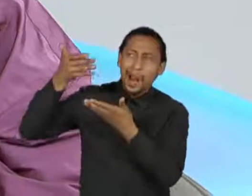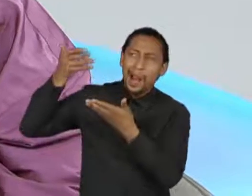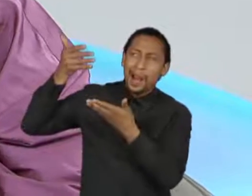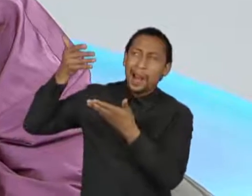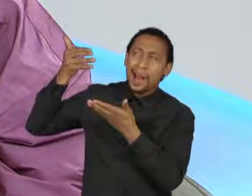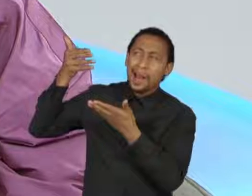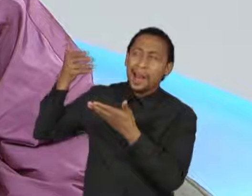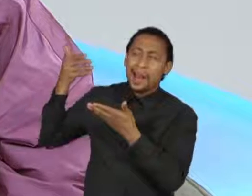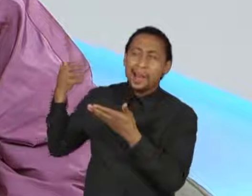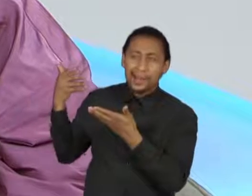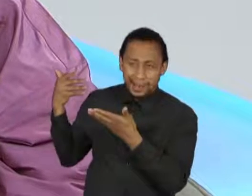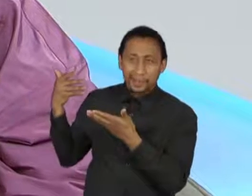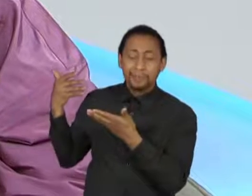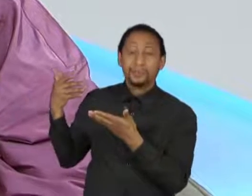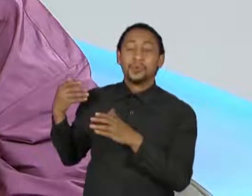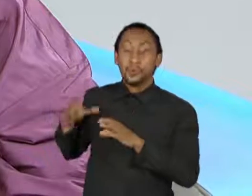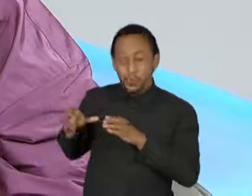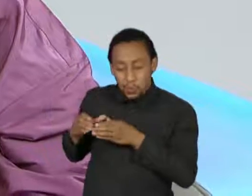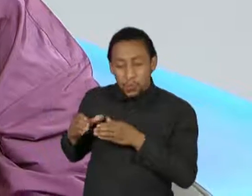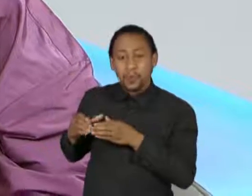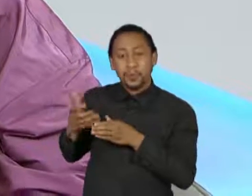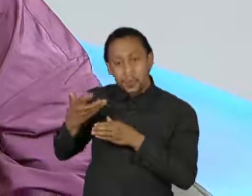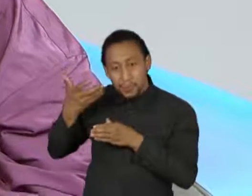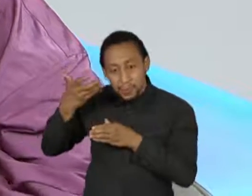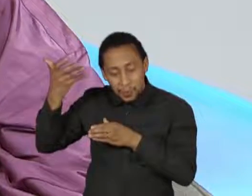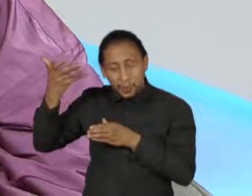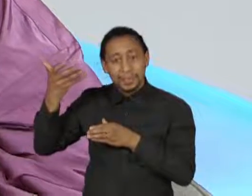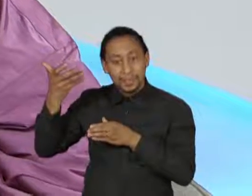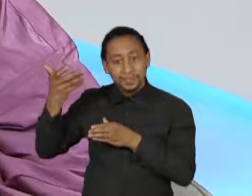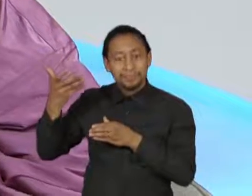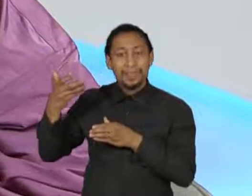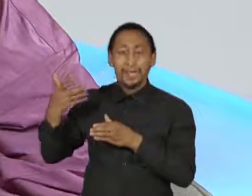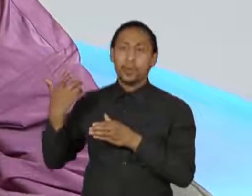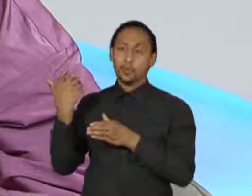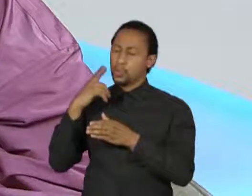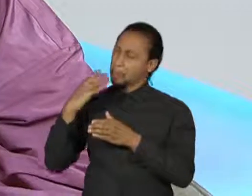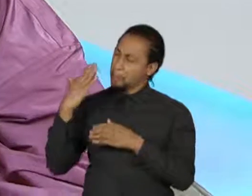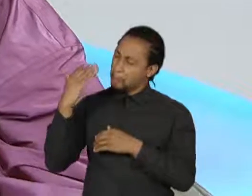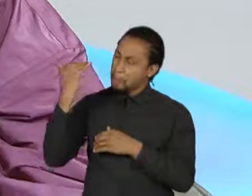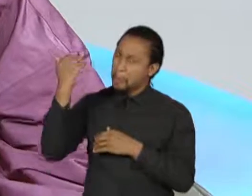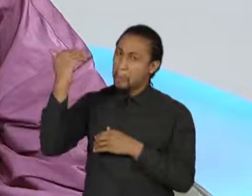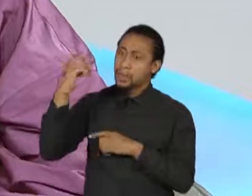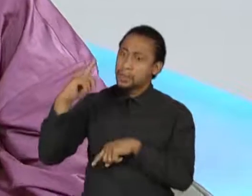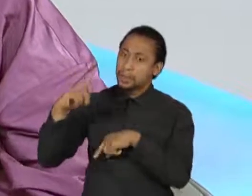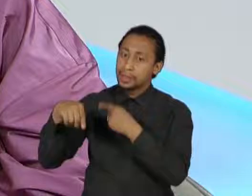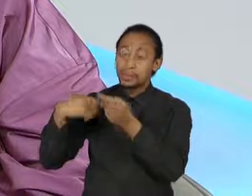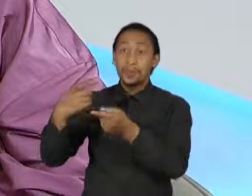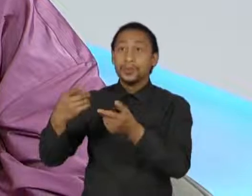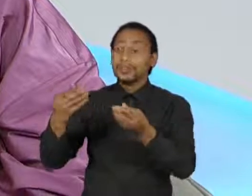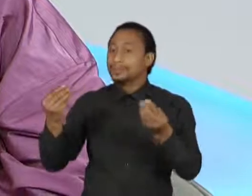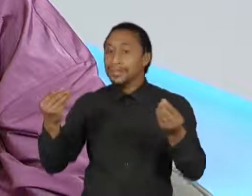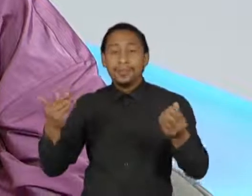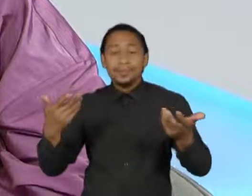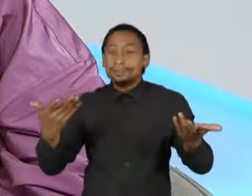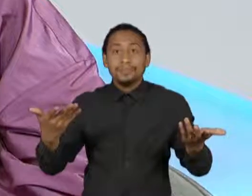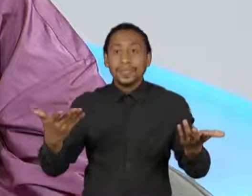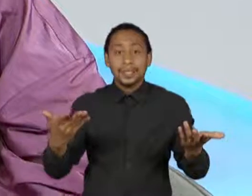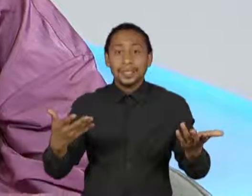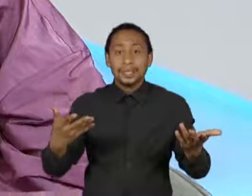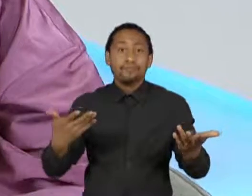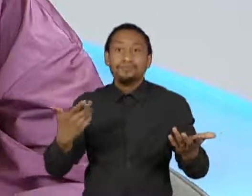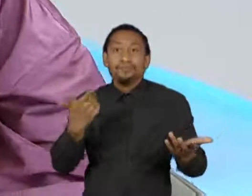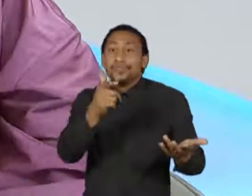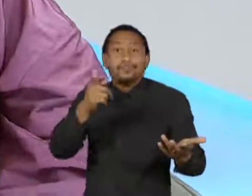anos, desde o lançamento de Zero, Caio e Luiz do Brasil, do estouro da minha carreira. E eu não tinha tido tempo ainda, eu não tinha